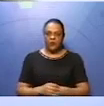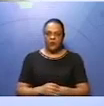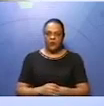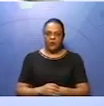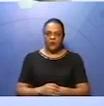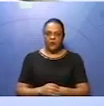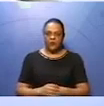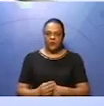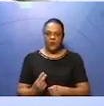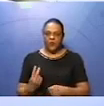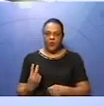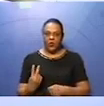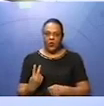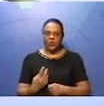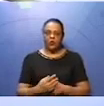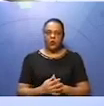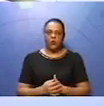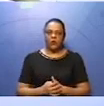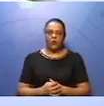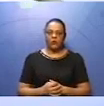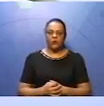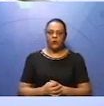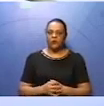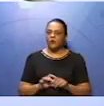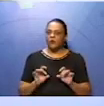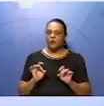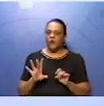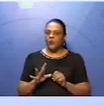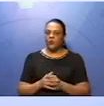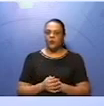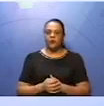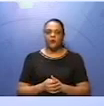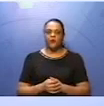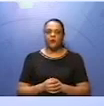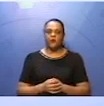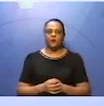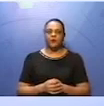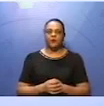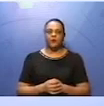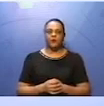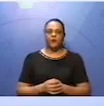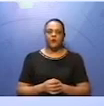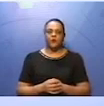10 dividido por 5 dá 2. Só isso.